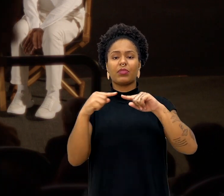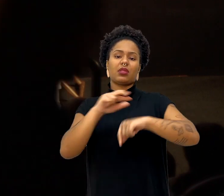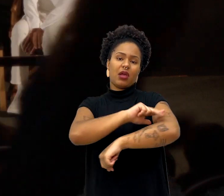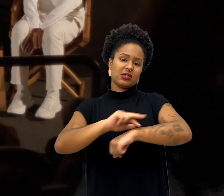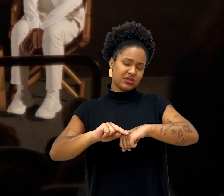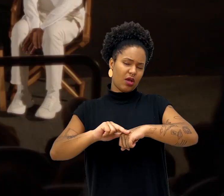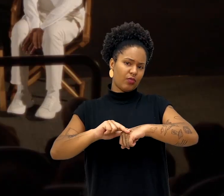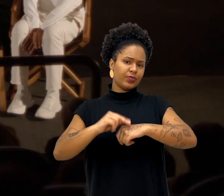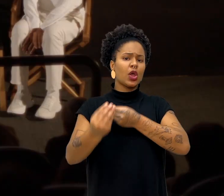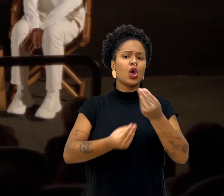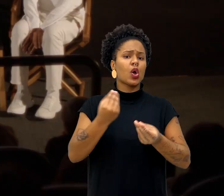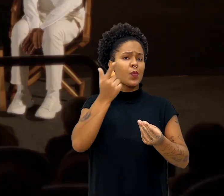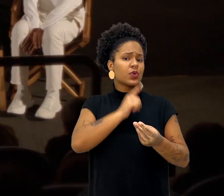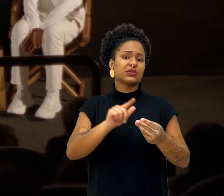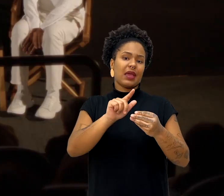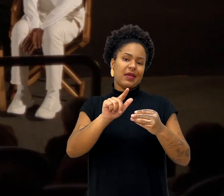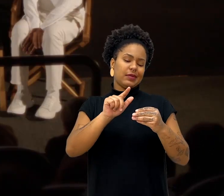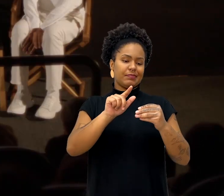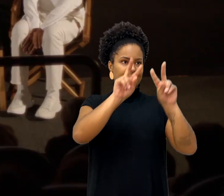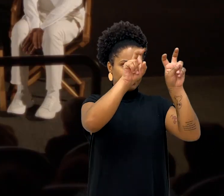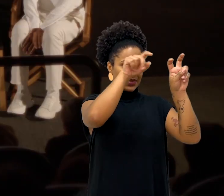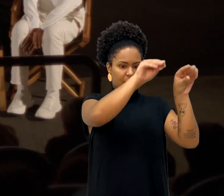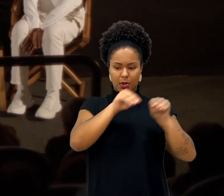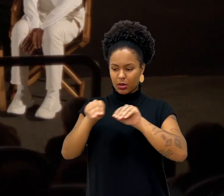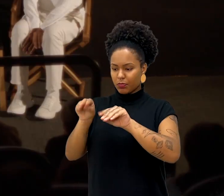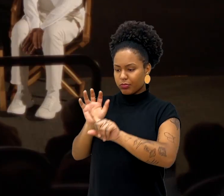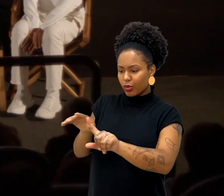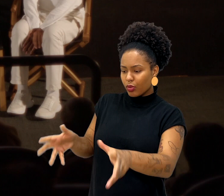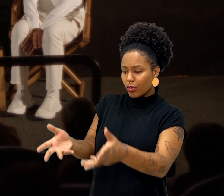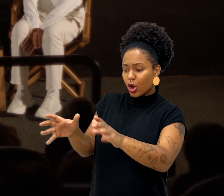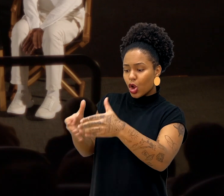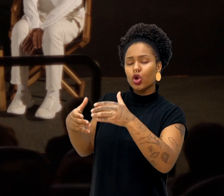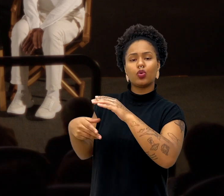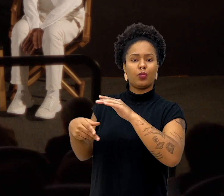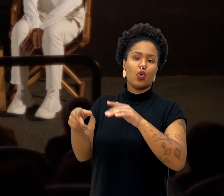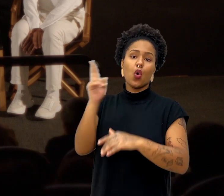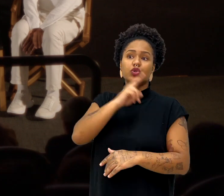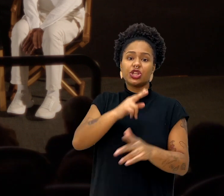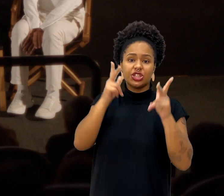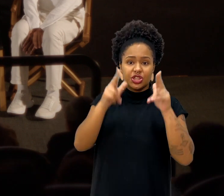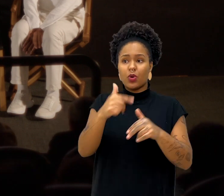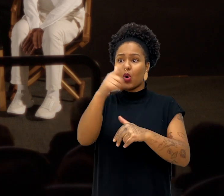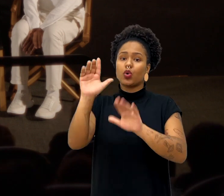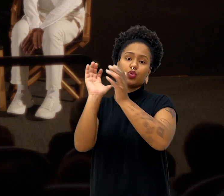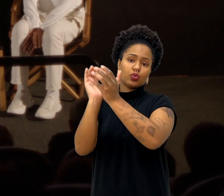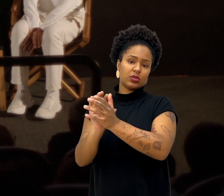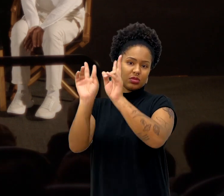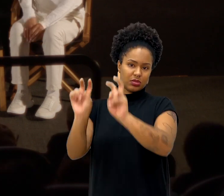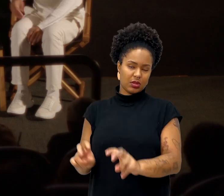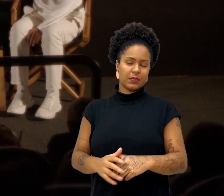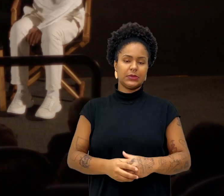racial? Isto é, como levar a pauta para grupos socialmente excluídos com o mesmo grau de urgência como outros